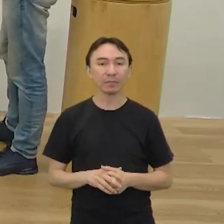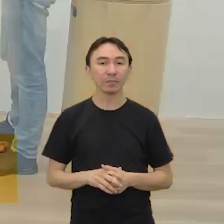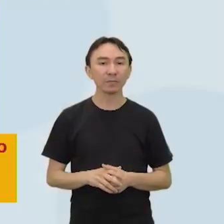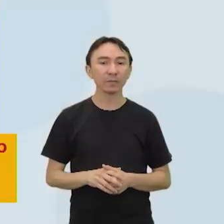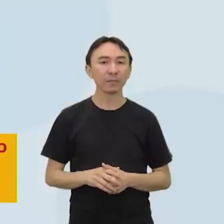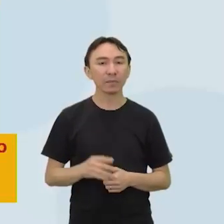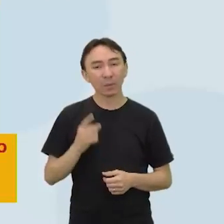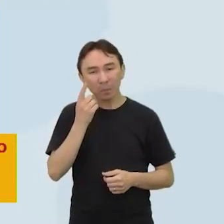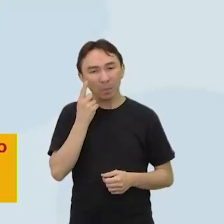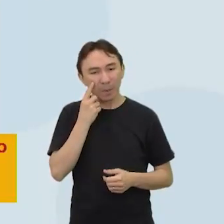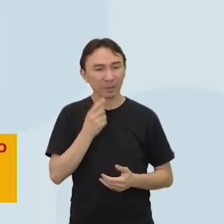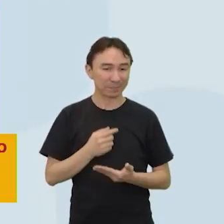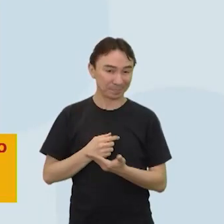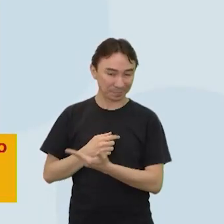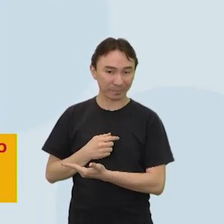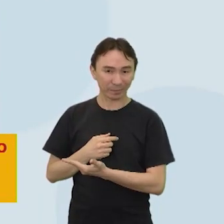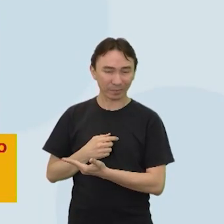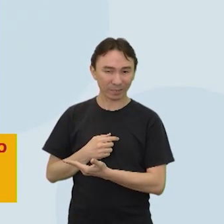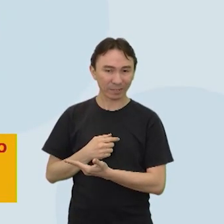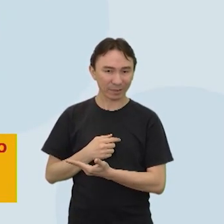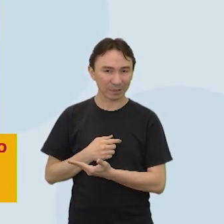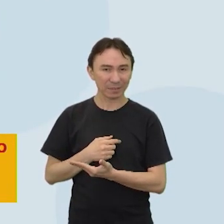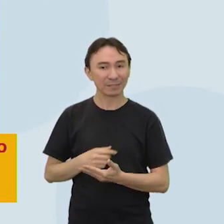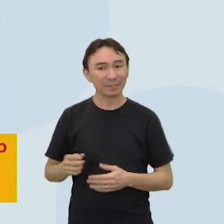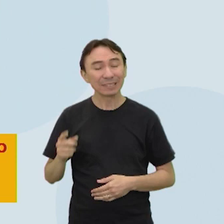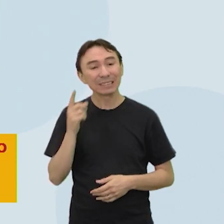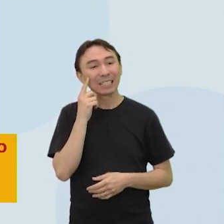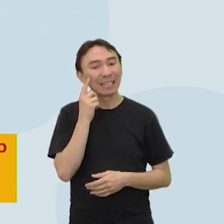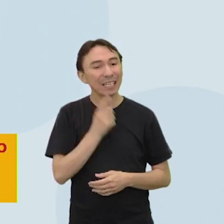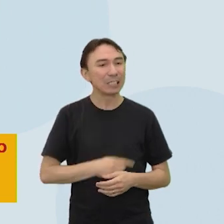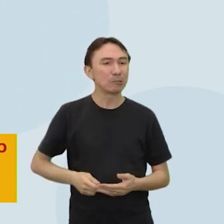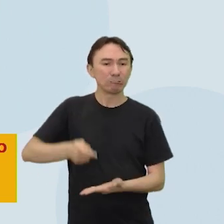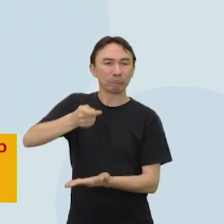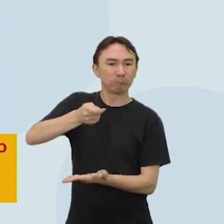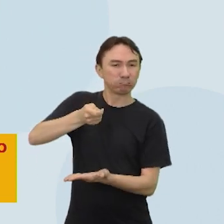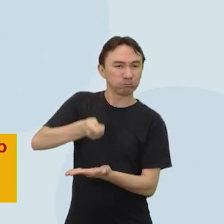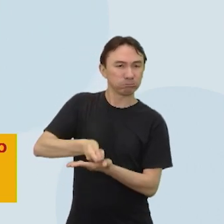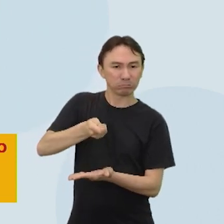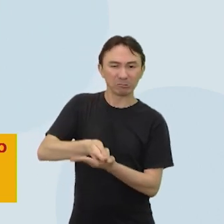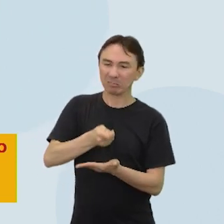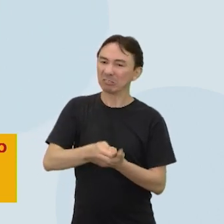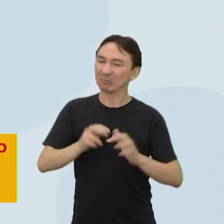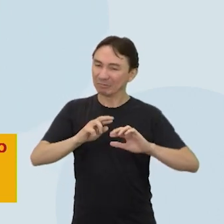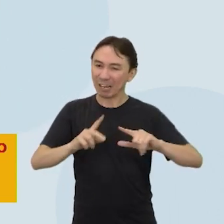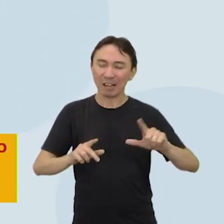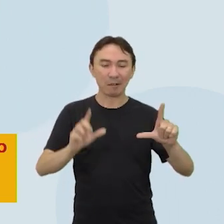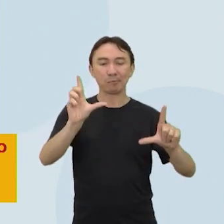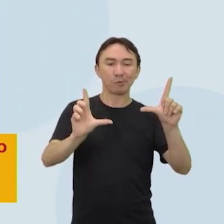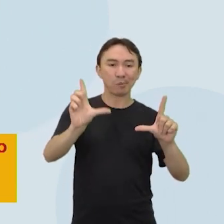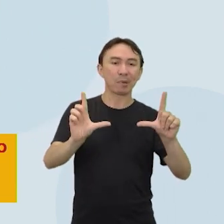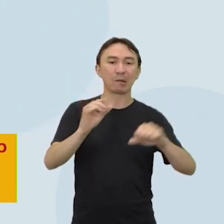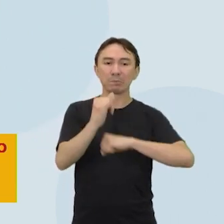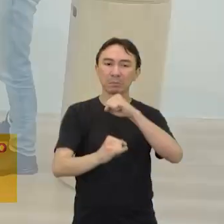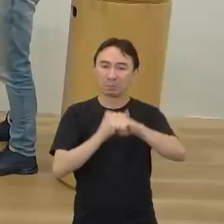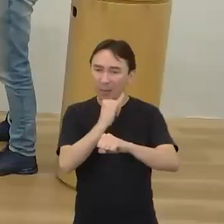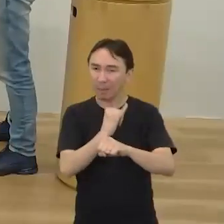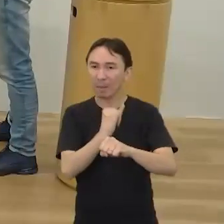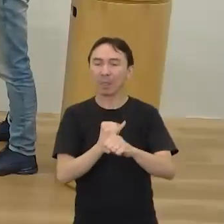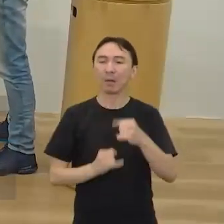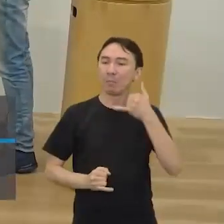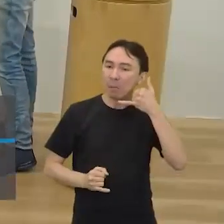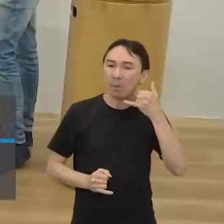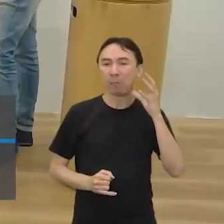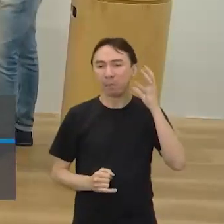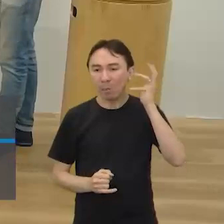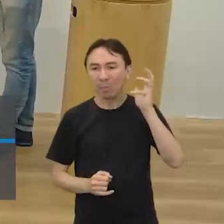aqui por mídias. Por que uma ditadura tem que impor controle sobre a informação e sobre a